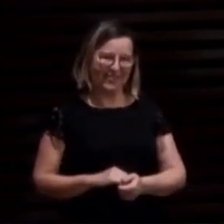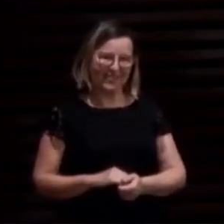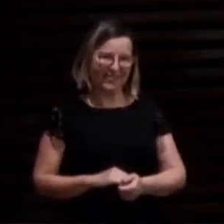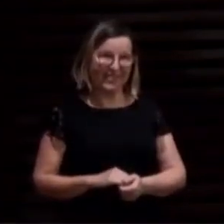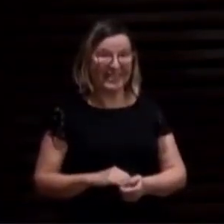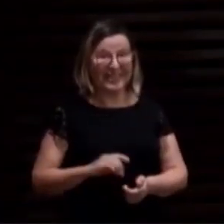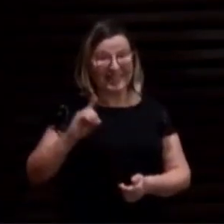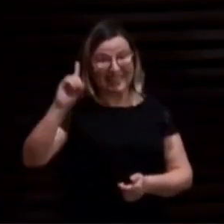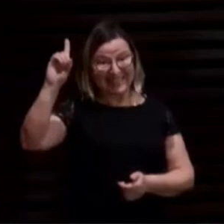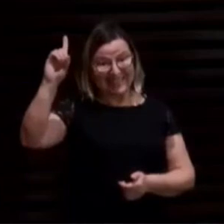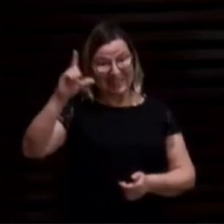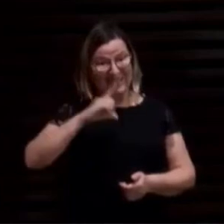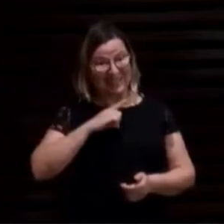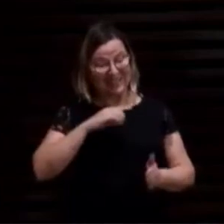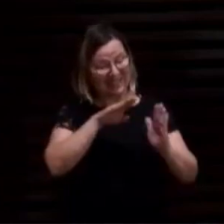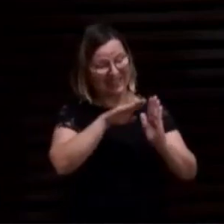Deus tem uma agenda.